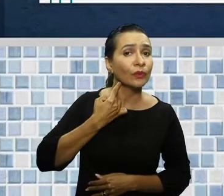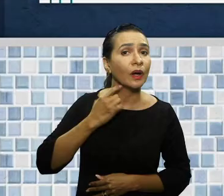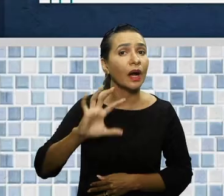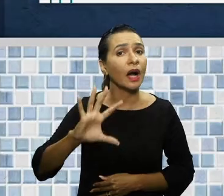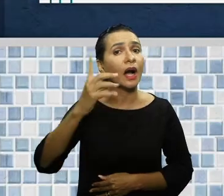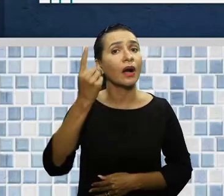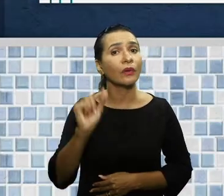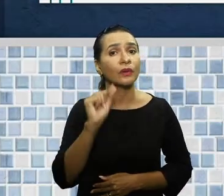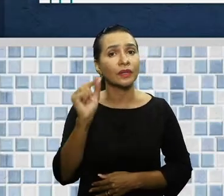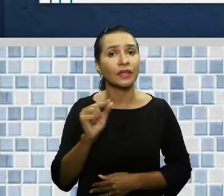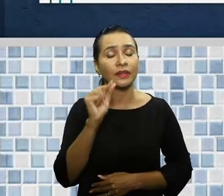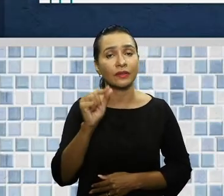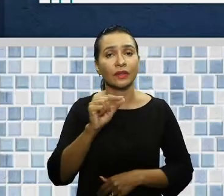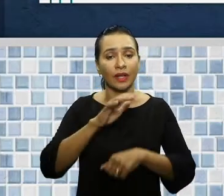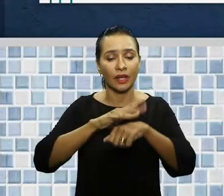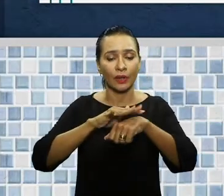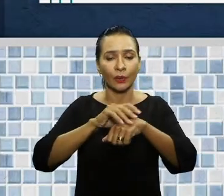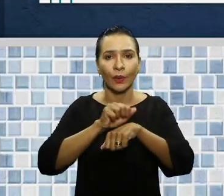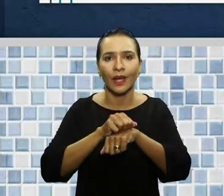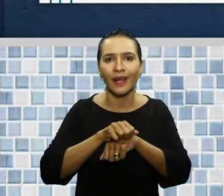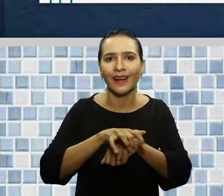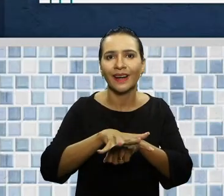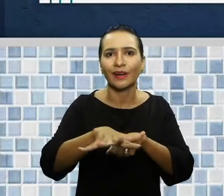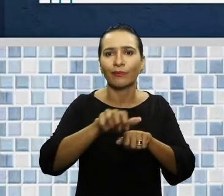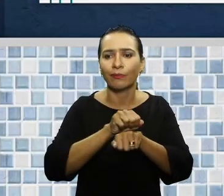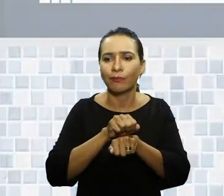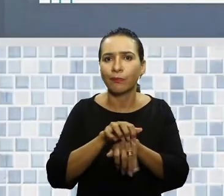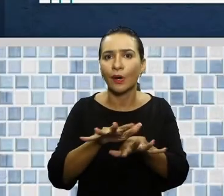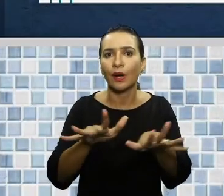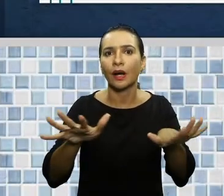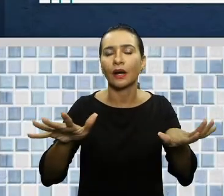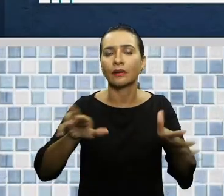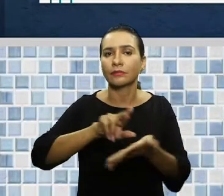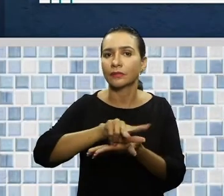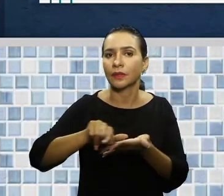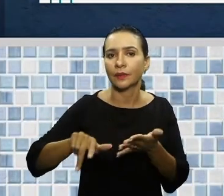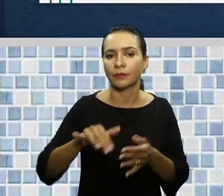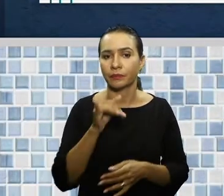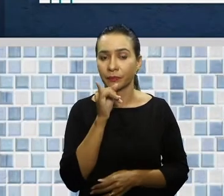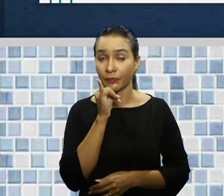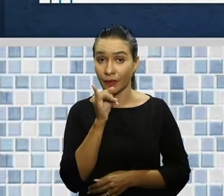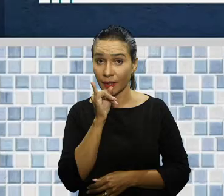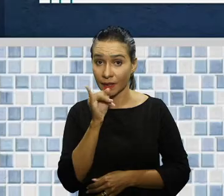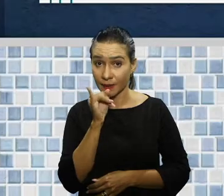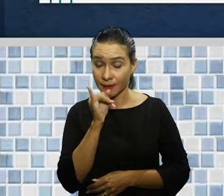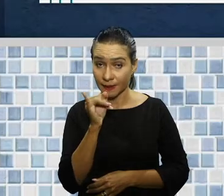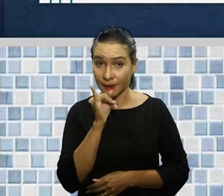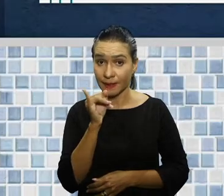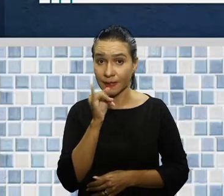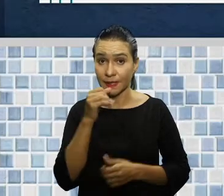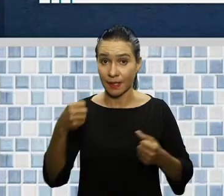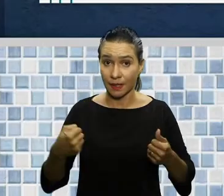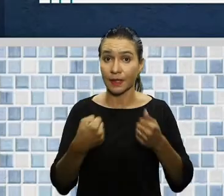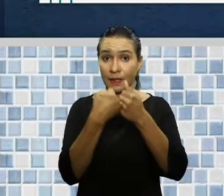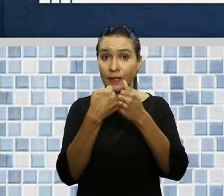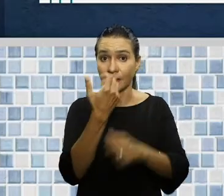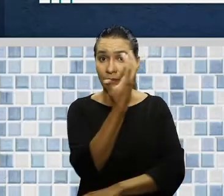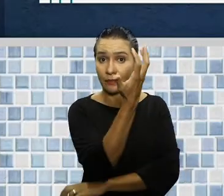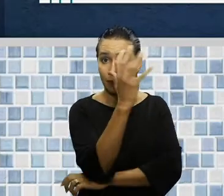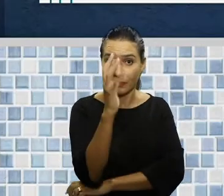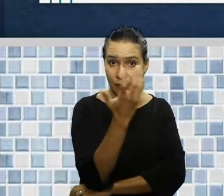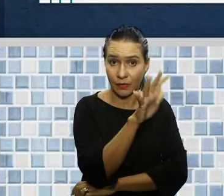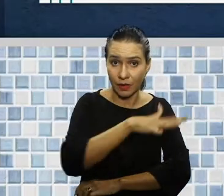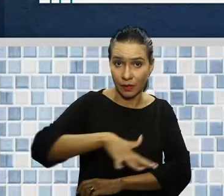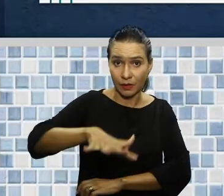pode transmitir diversas doenças, né? Então, como exemplo de impacto ambiental, a gente